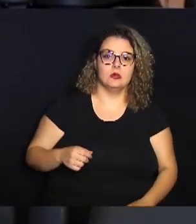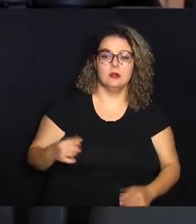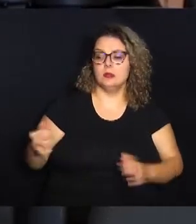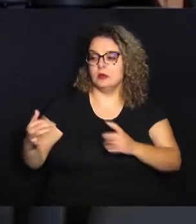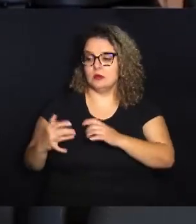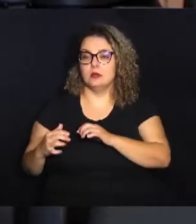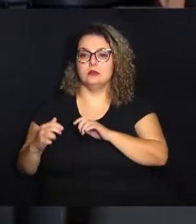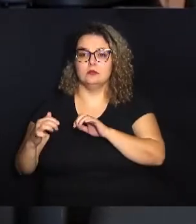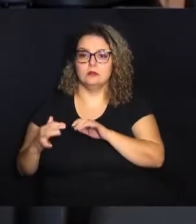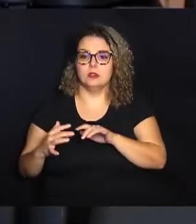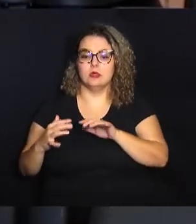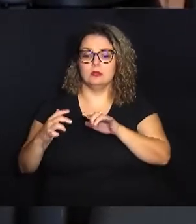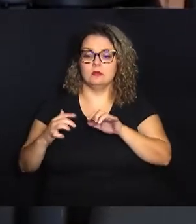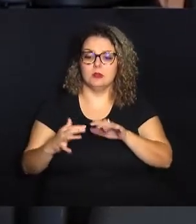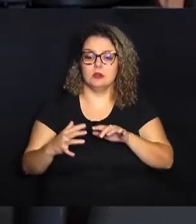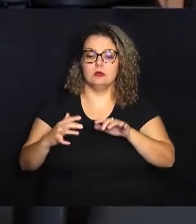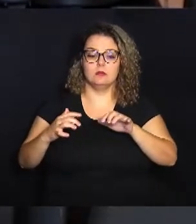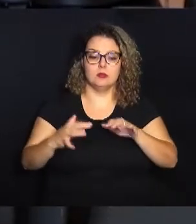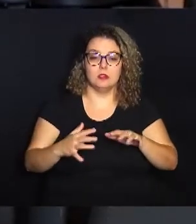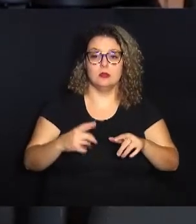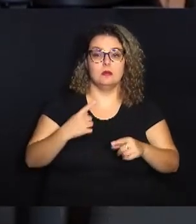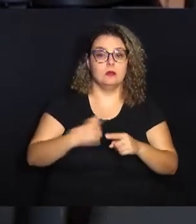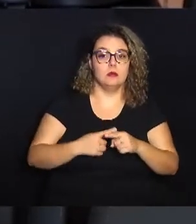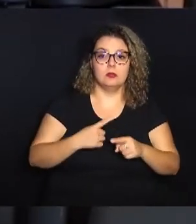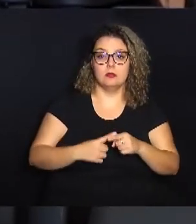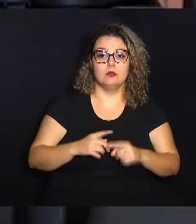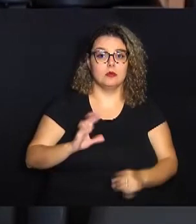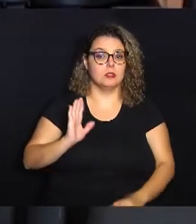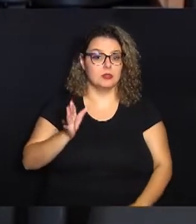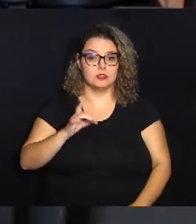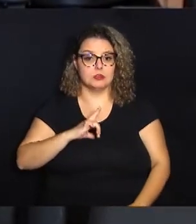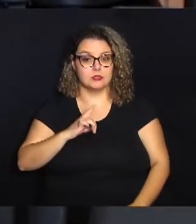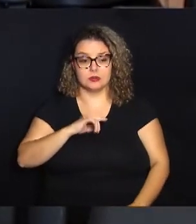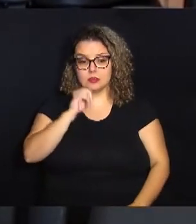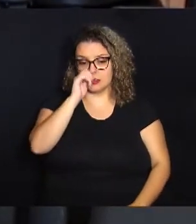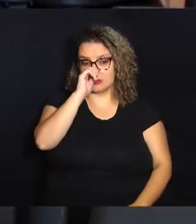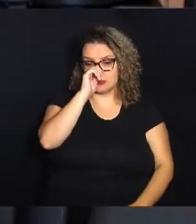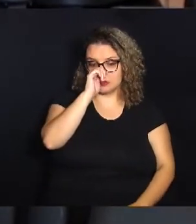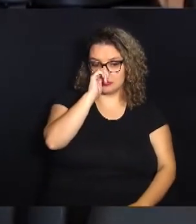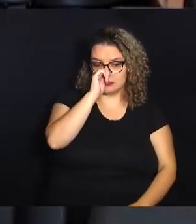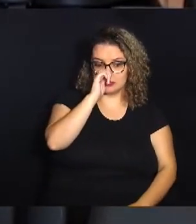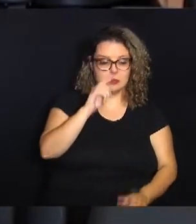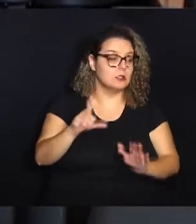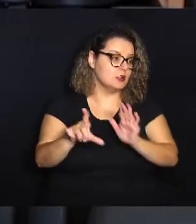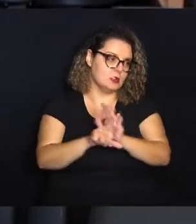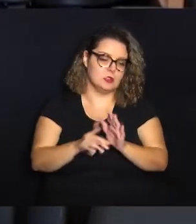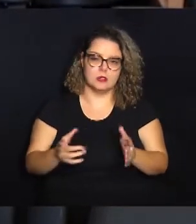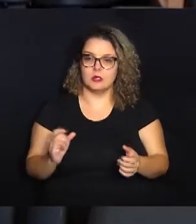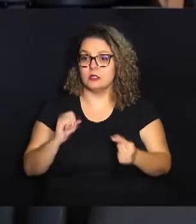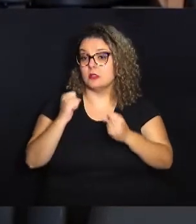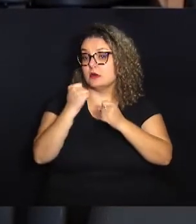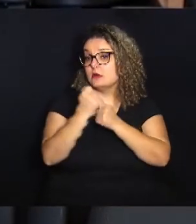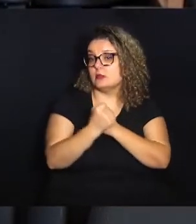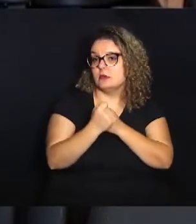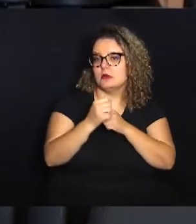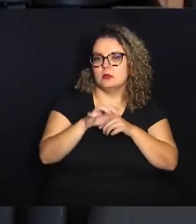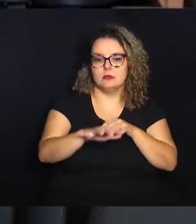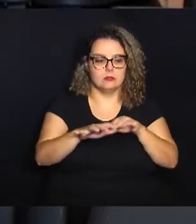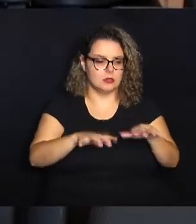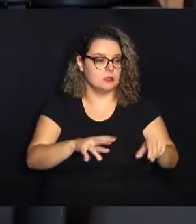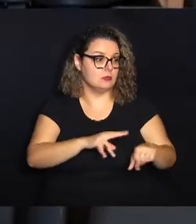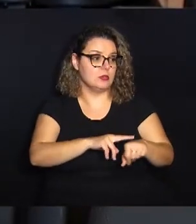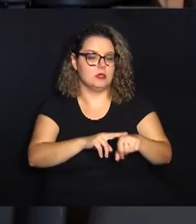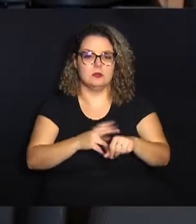expandindo, né, porque já há dispositivos legais que protegem essas áreas verdes,